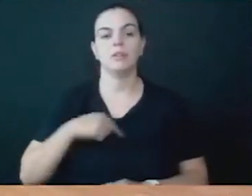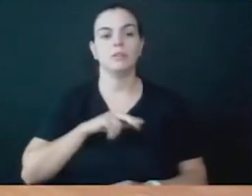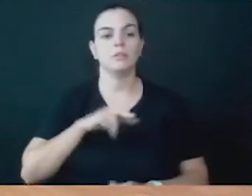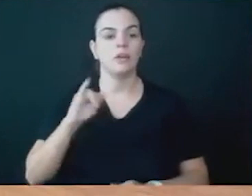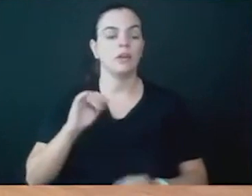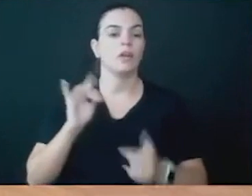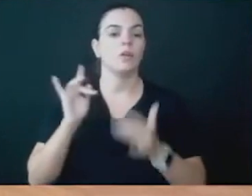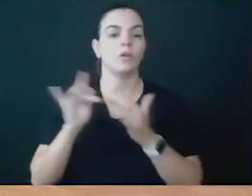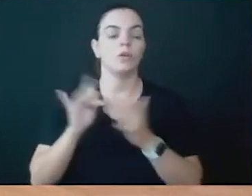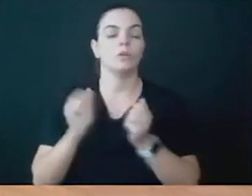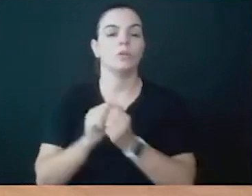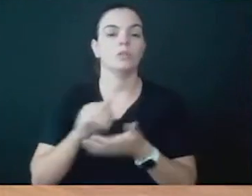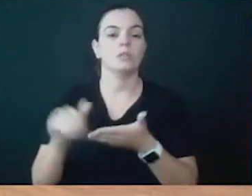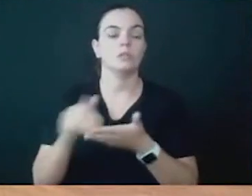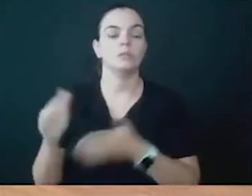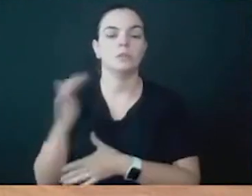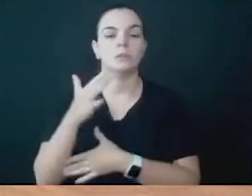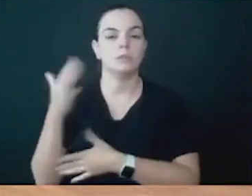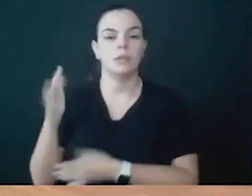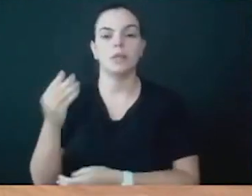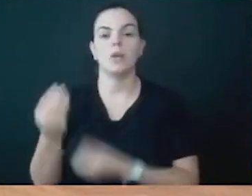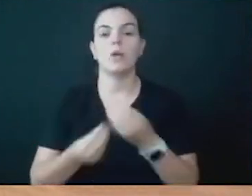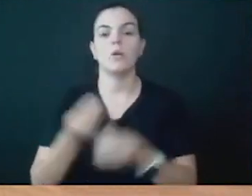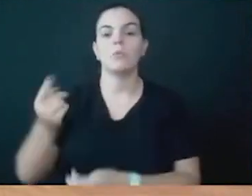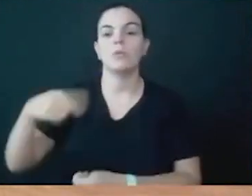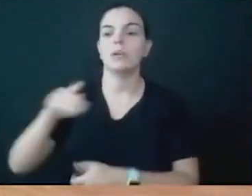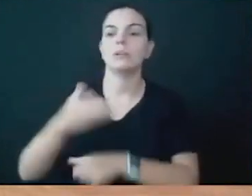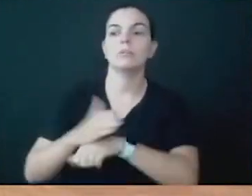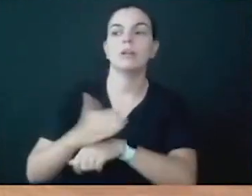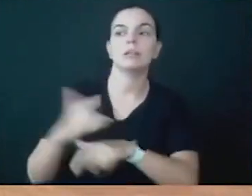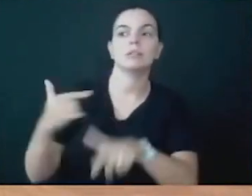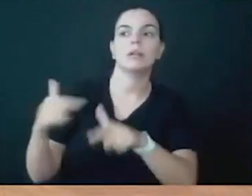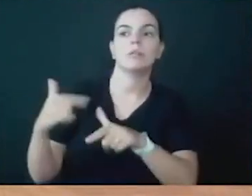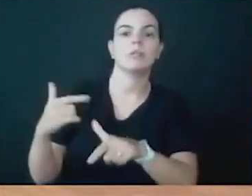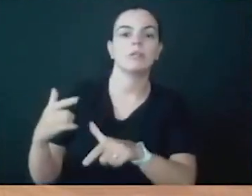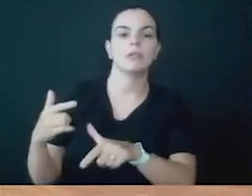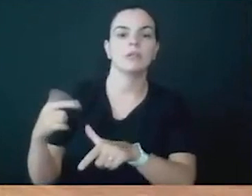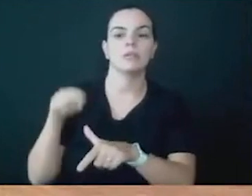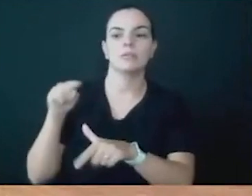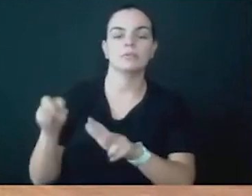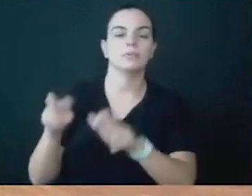a forma como eles estão lidando e vão lidar com isso